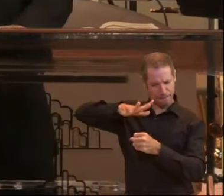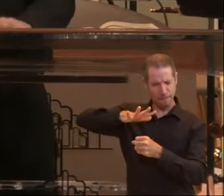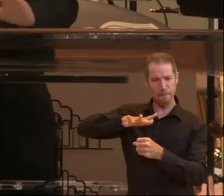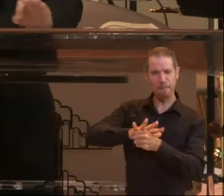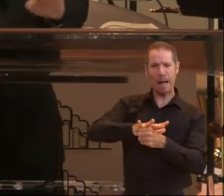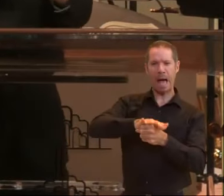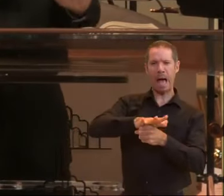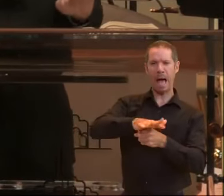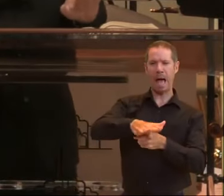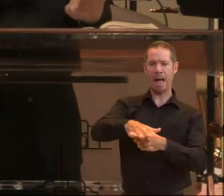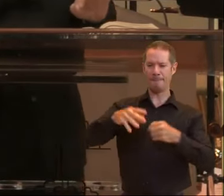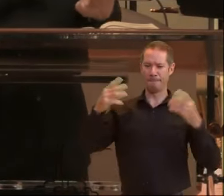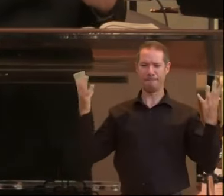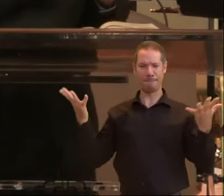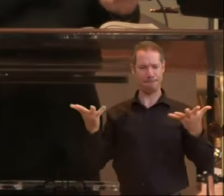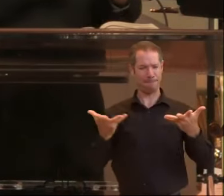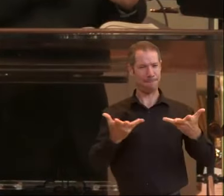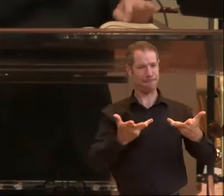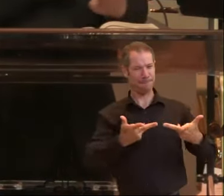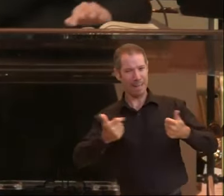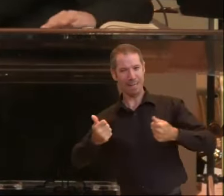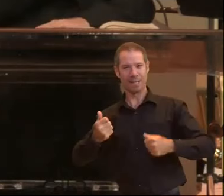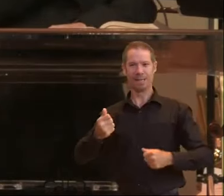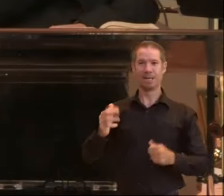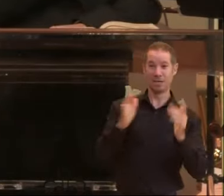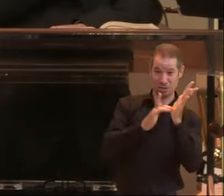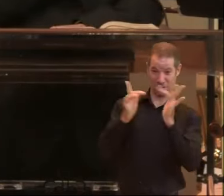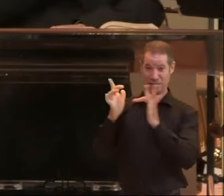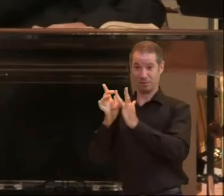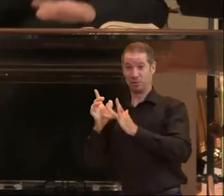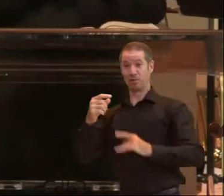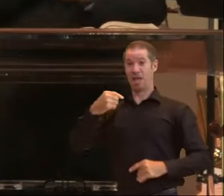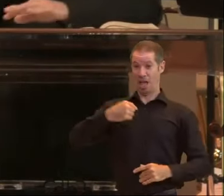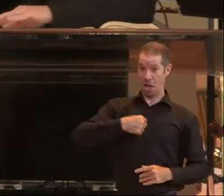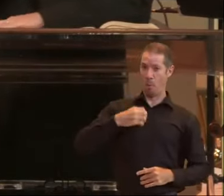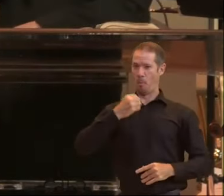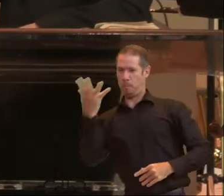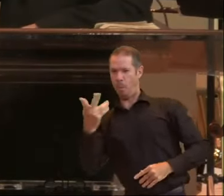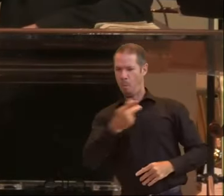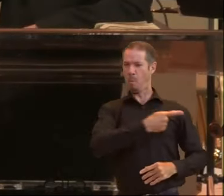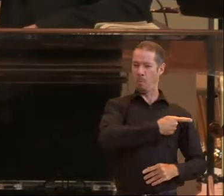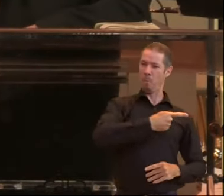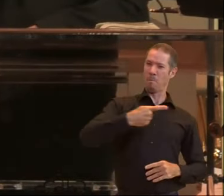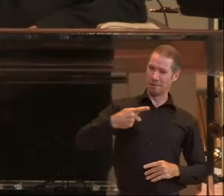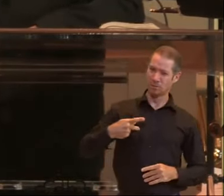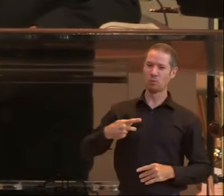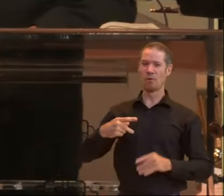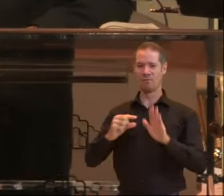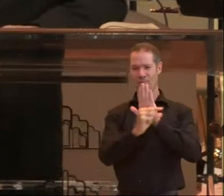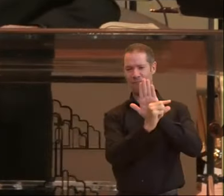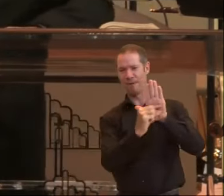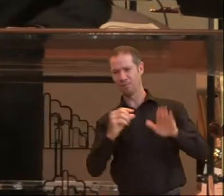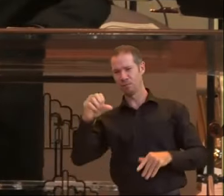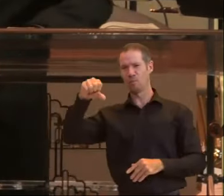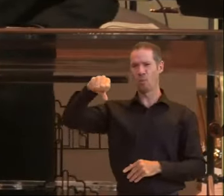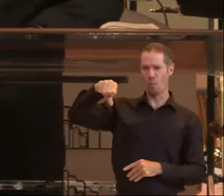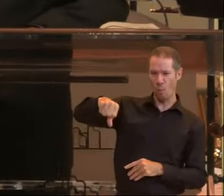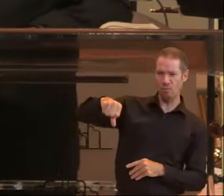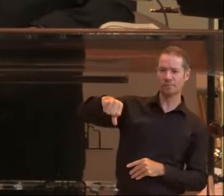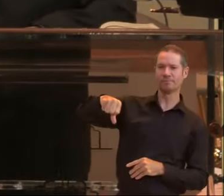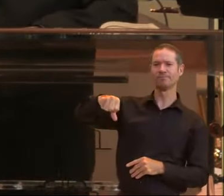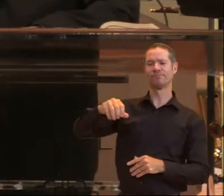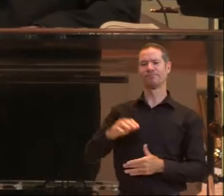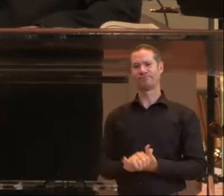tenham plenamente. Eu sou o bom pastor. Vamos falar o verso 9 junto?